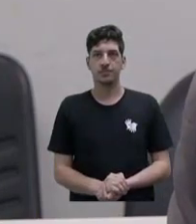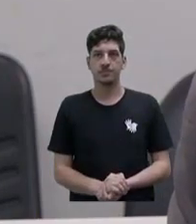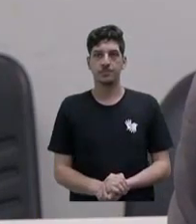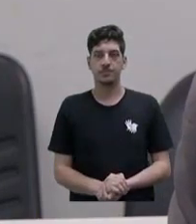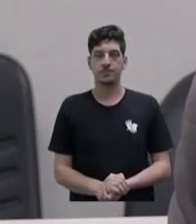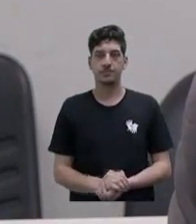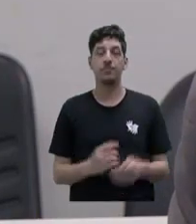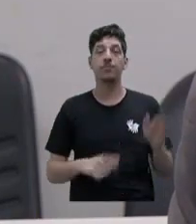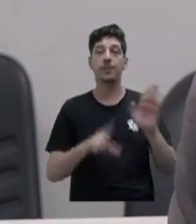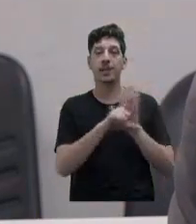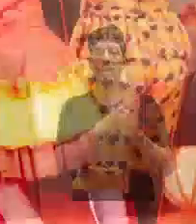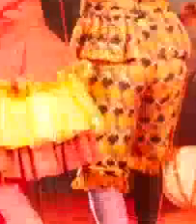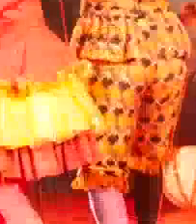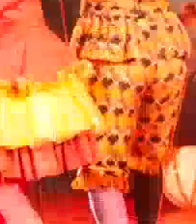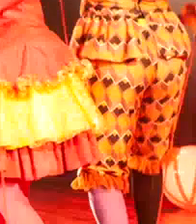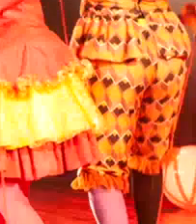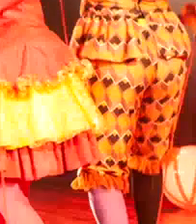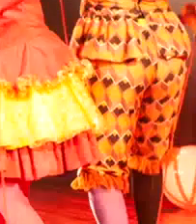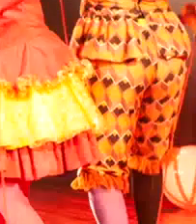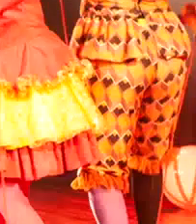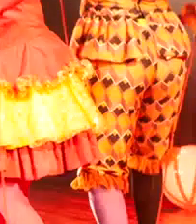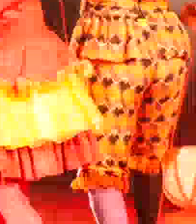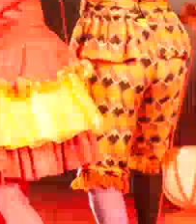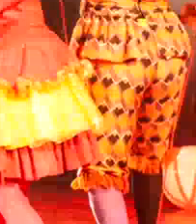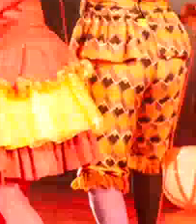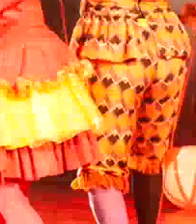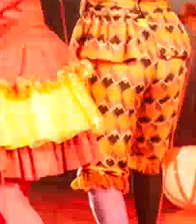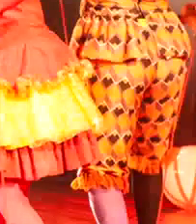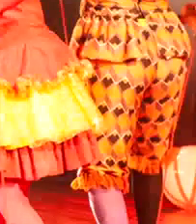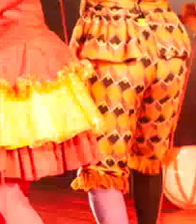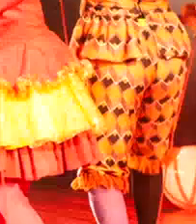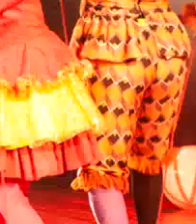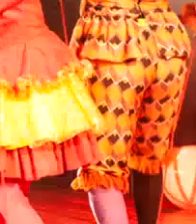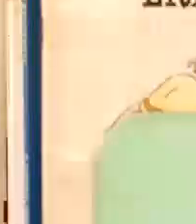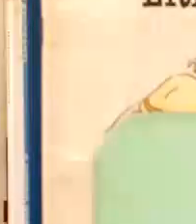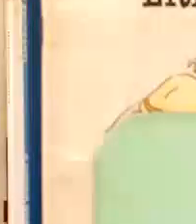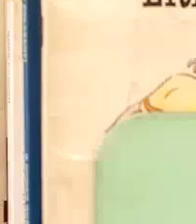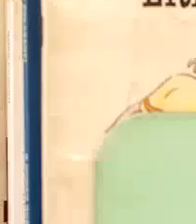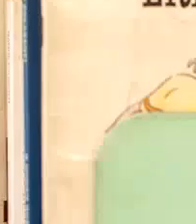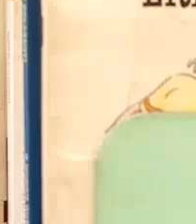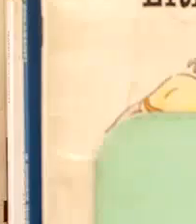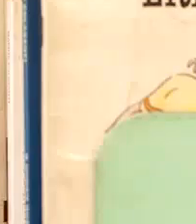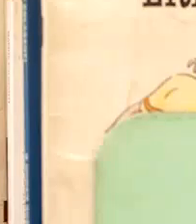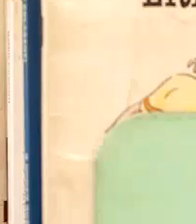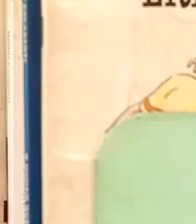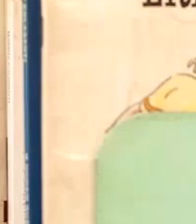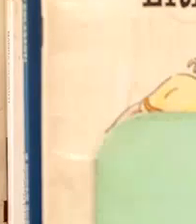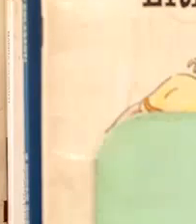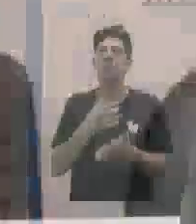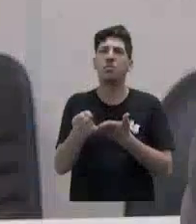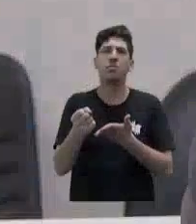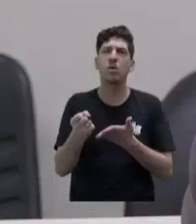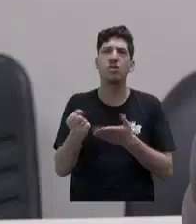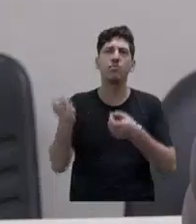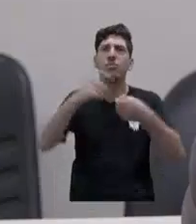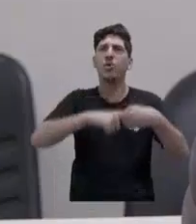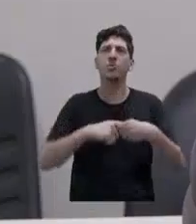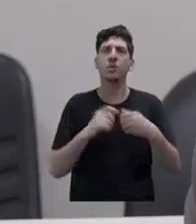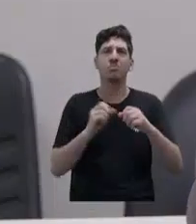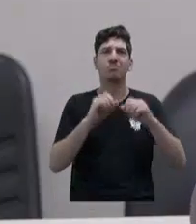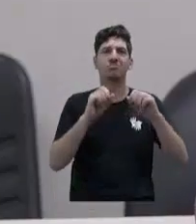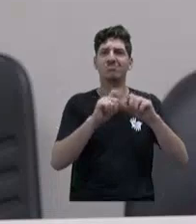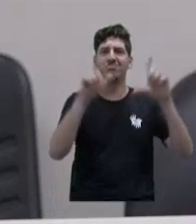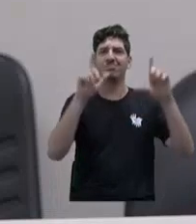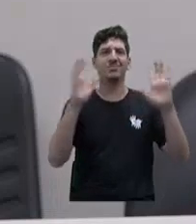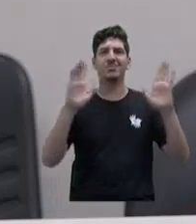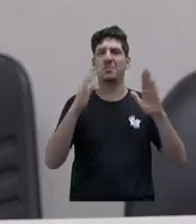Na Lei Paulo Gustavo, que é uma força que nós... Minas Literárias já passou? Está voltando aqui? Minas Literárias, que passou